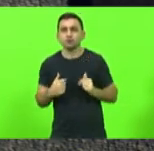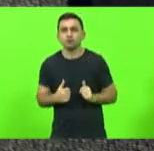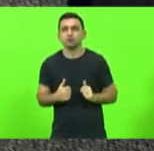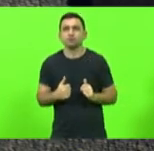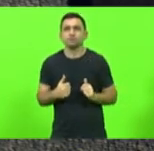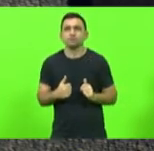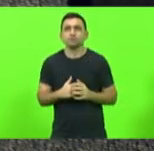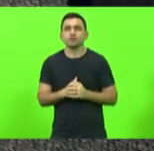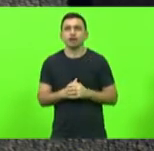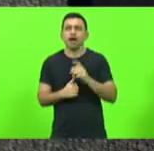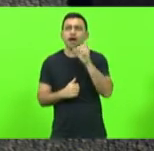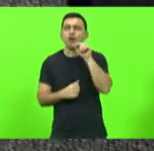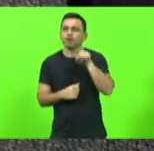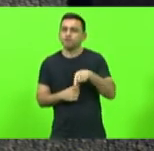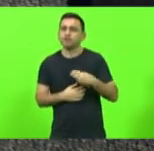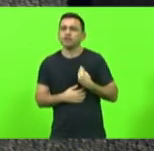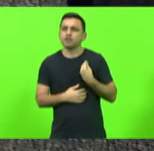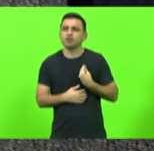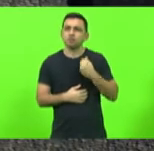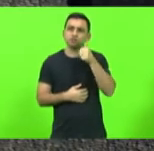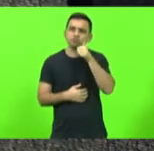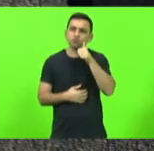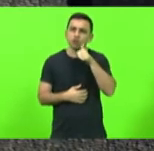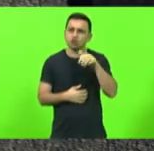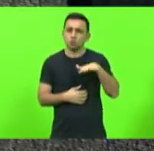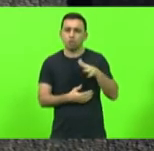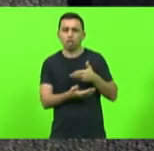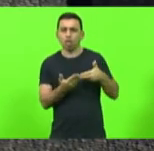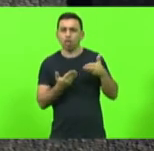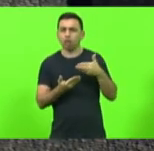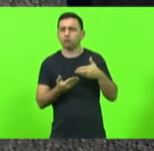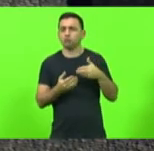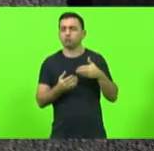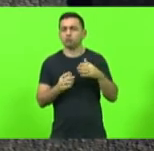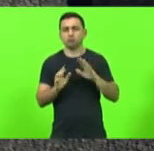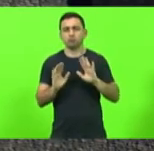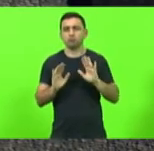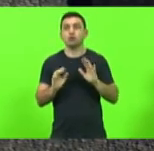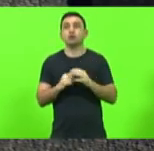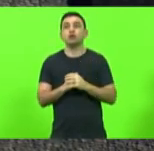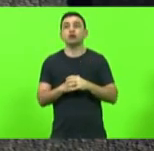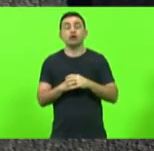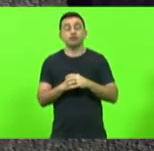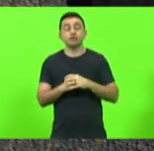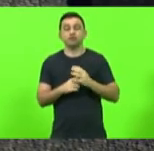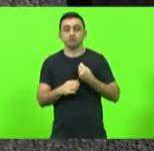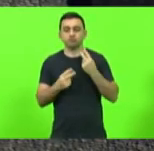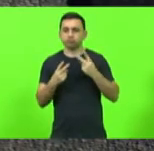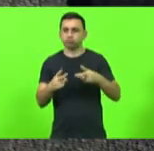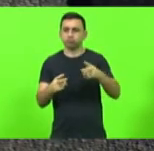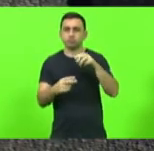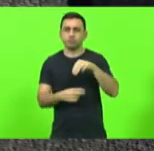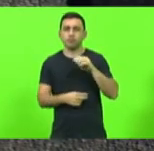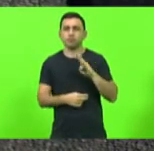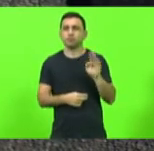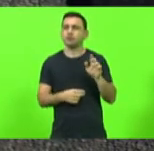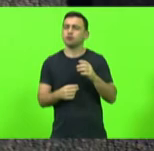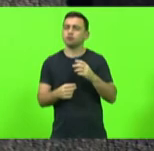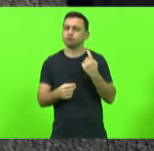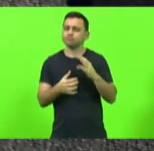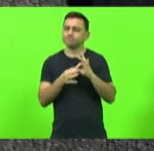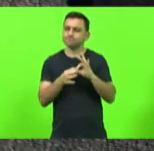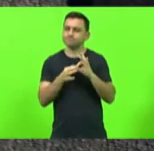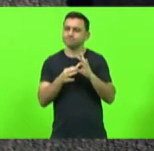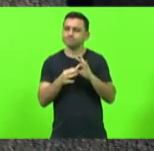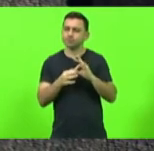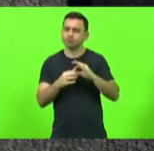água, vida, mulheres não são mercadorias. Vida longa para o MAB e continuaremos juntos com vocês nessa construção de